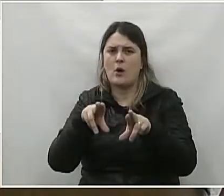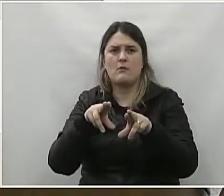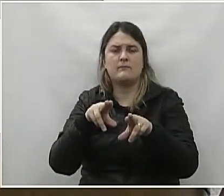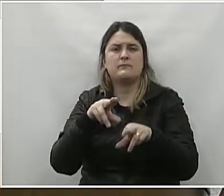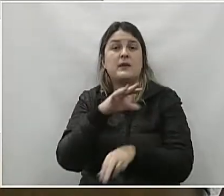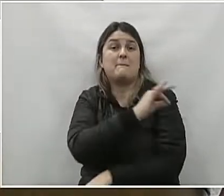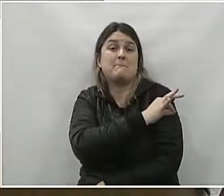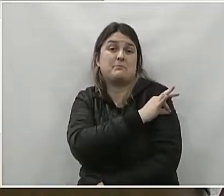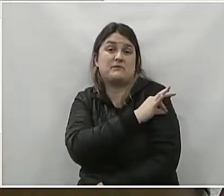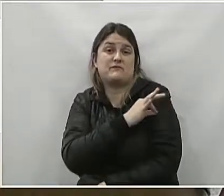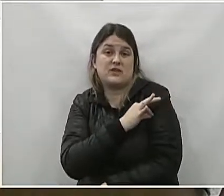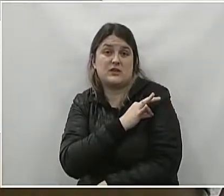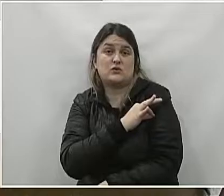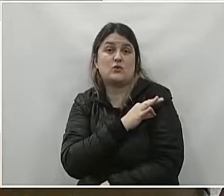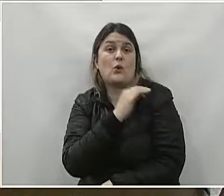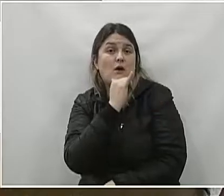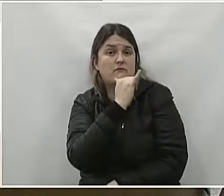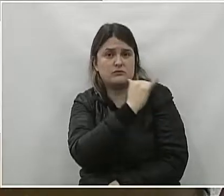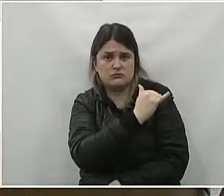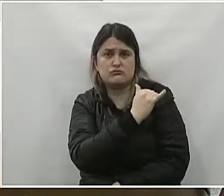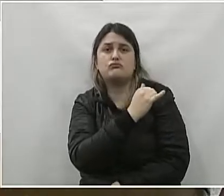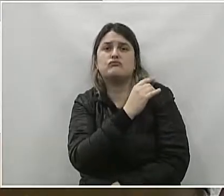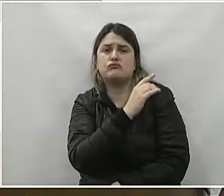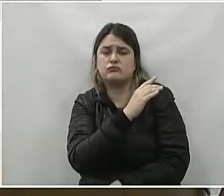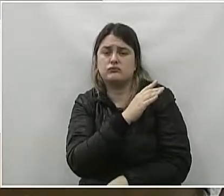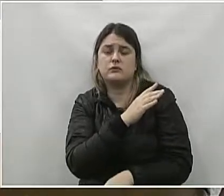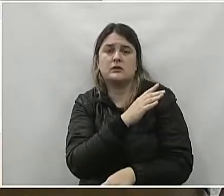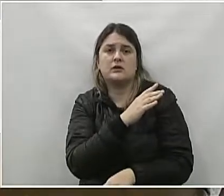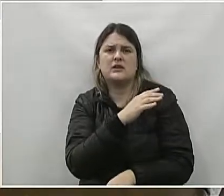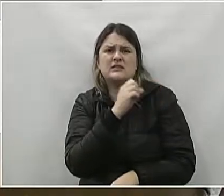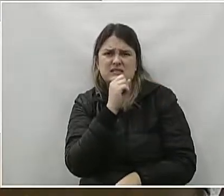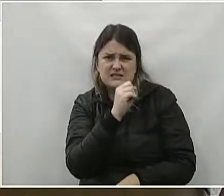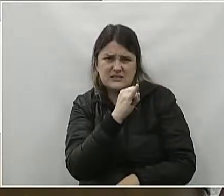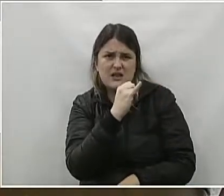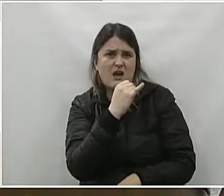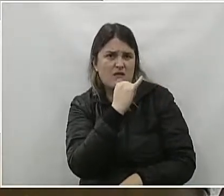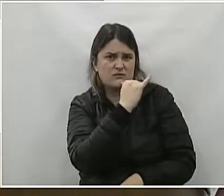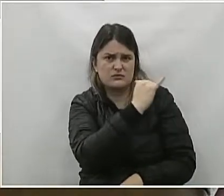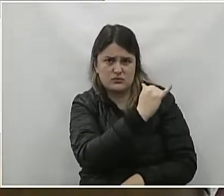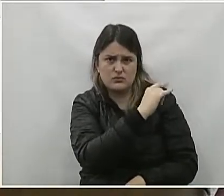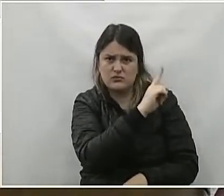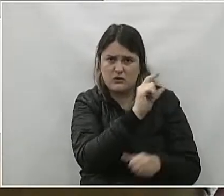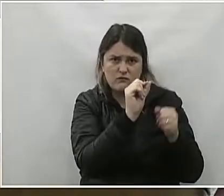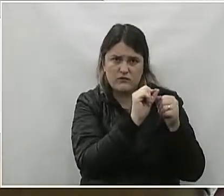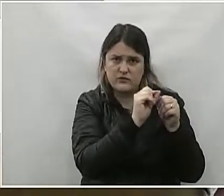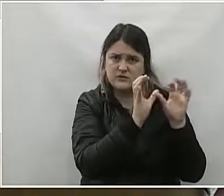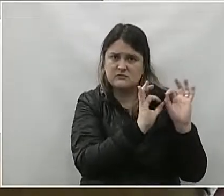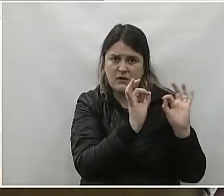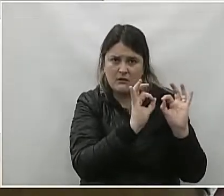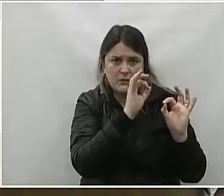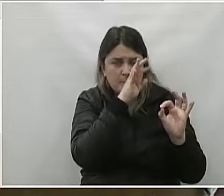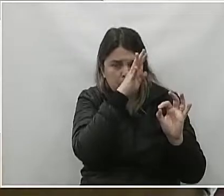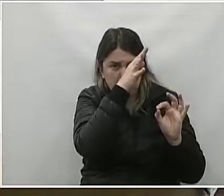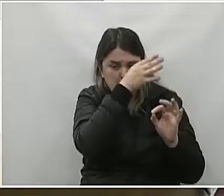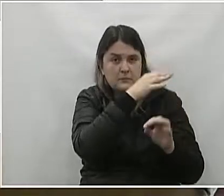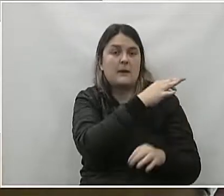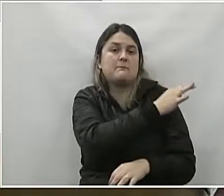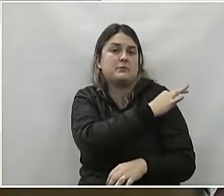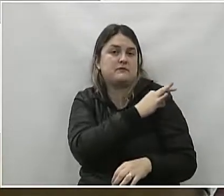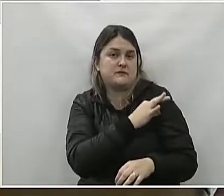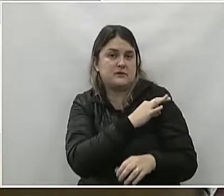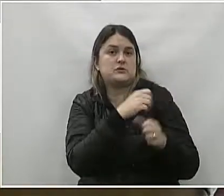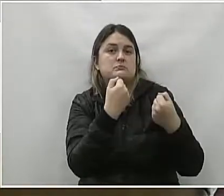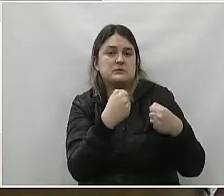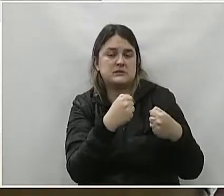os prefeitos foram avisados. Então, se eles foram avisados e não tomaram providência, eles vão ter que